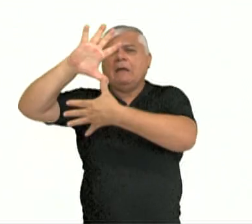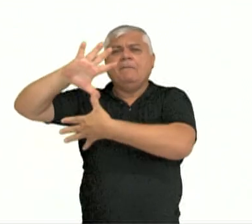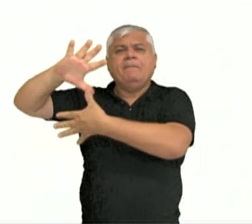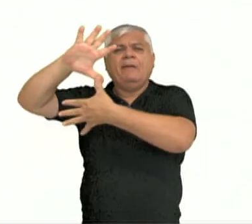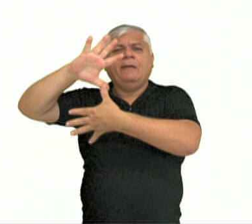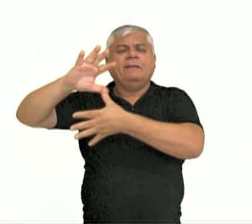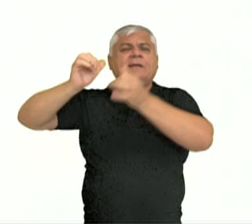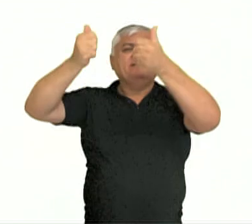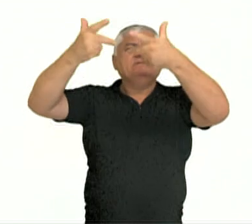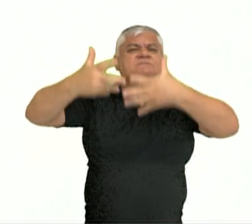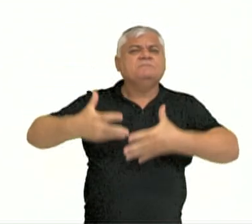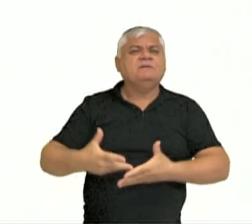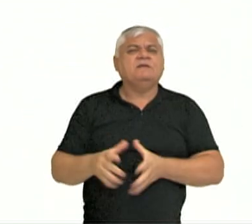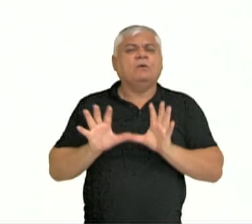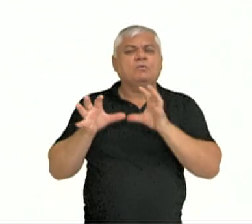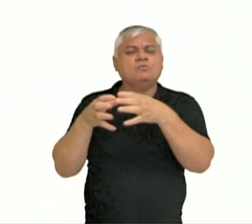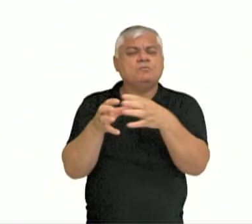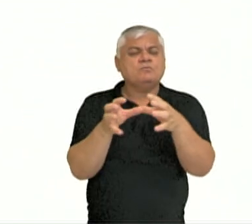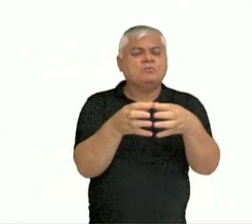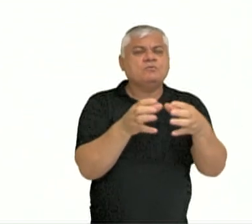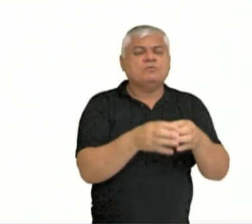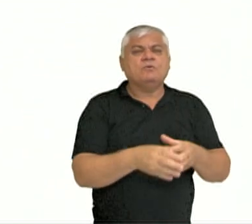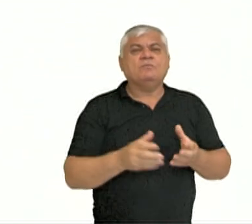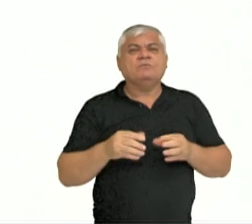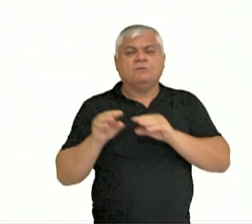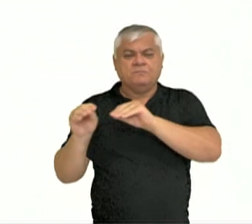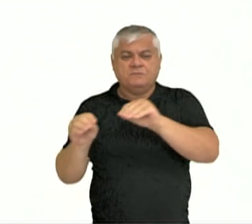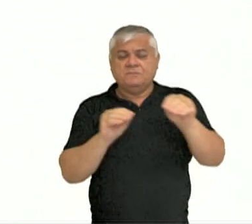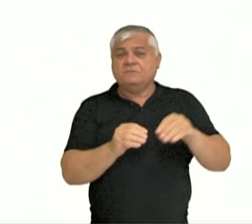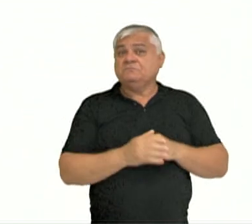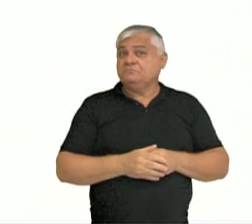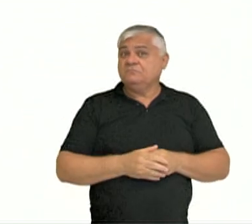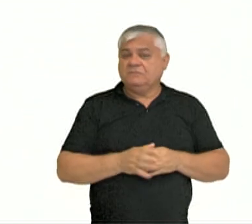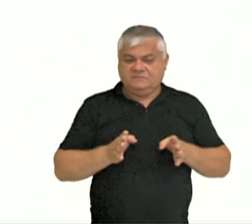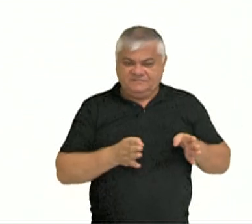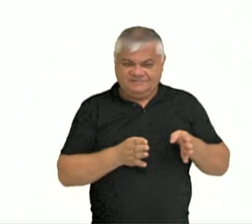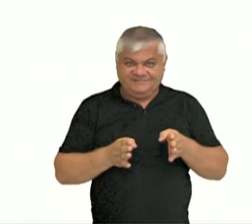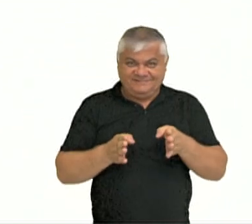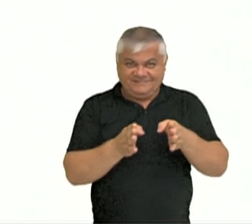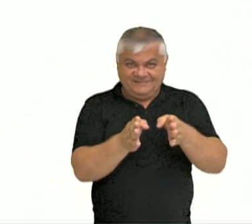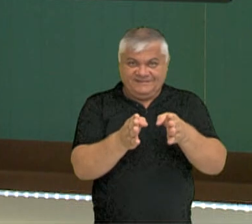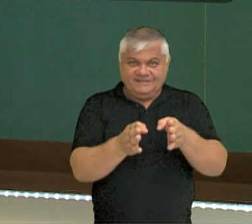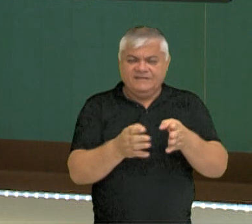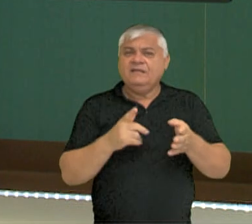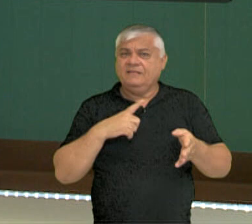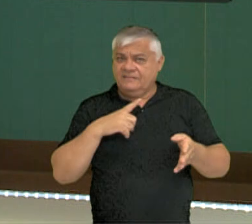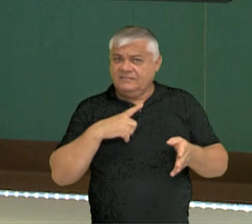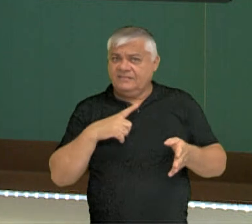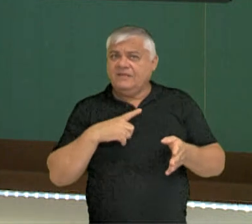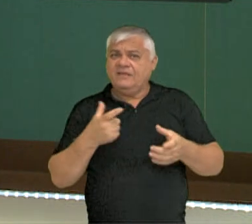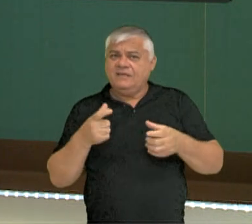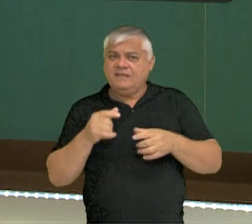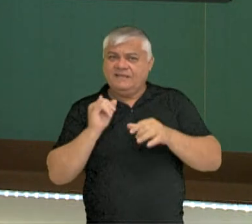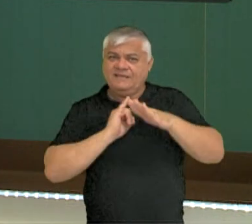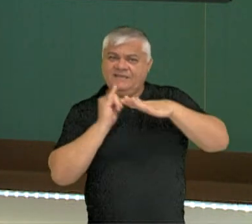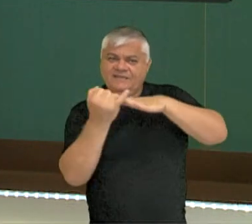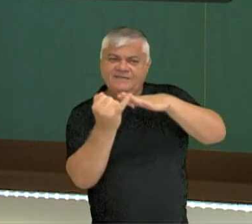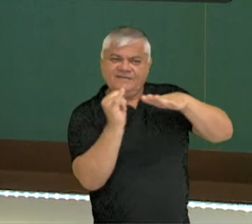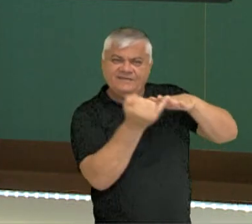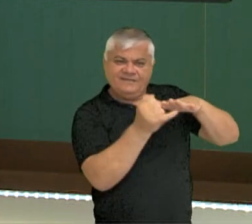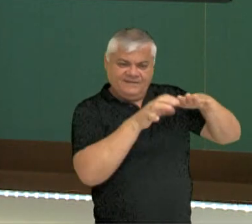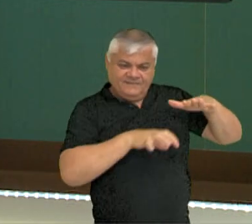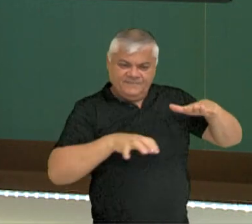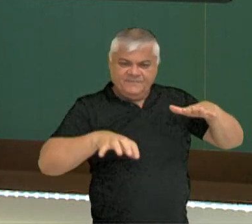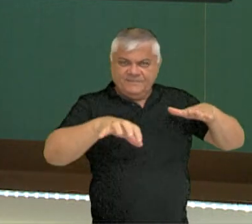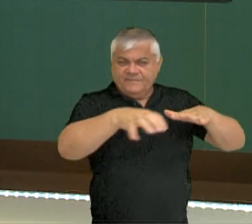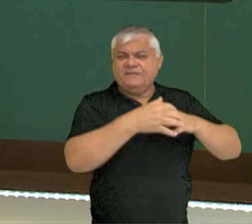explicam a vinda de grupos caçadores nômades pelo Estreito de Bering? Aquela do corredor e tem a de pequenas, né, também